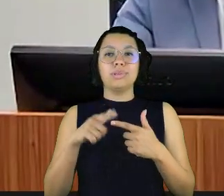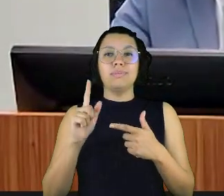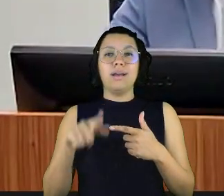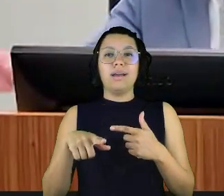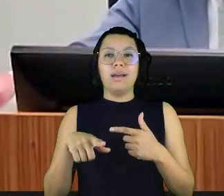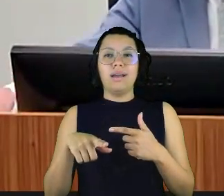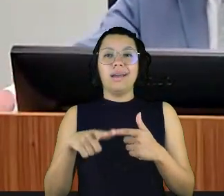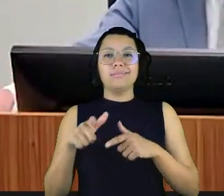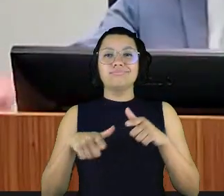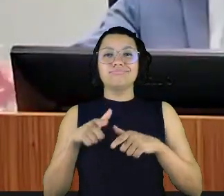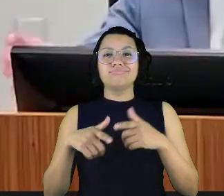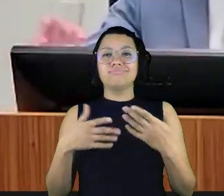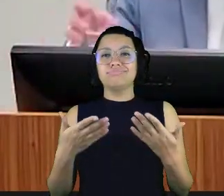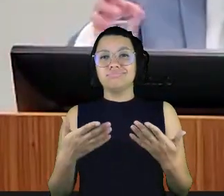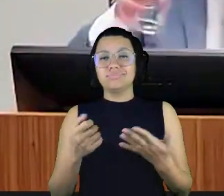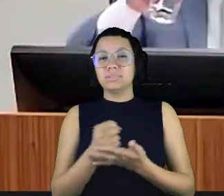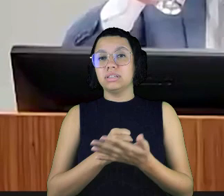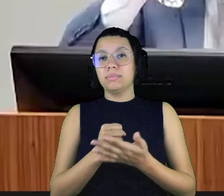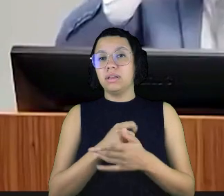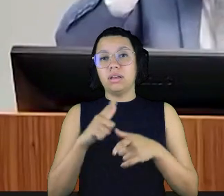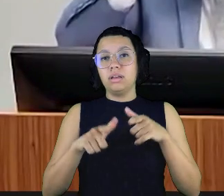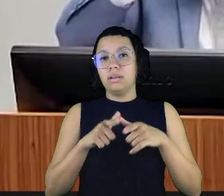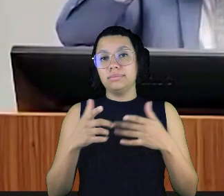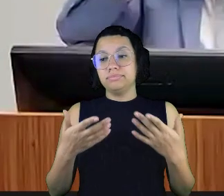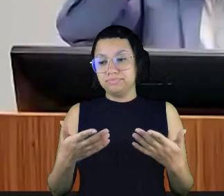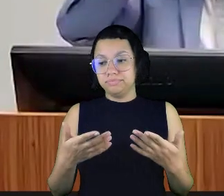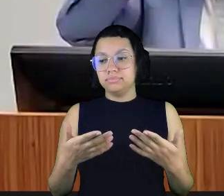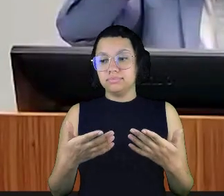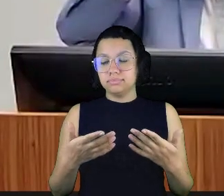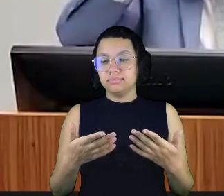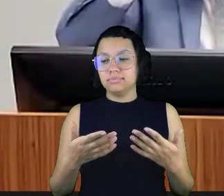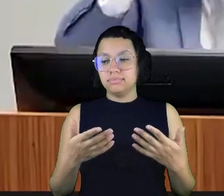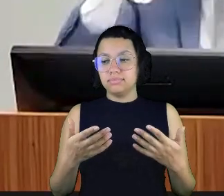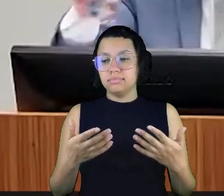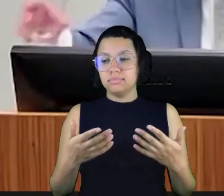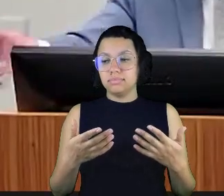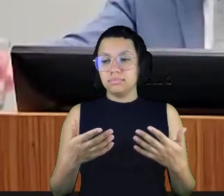tribunal, parece que é comum, né?